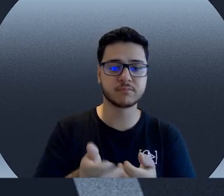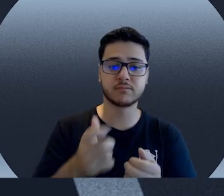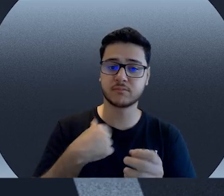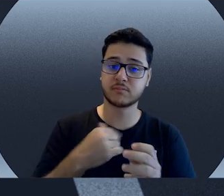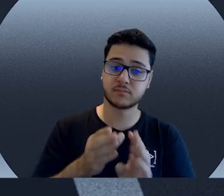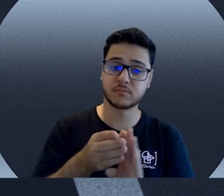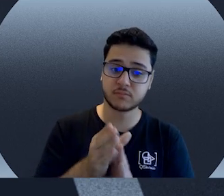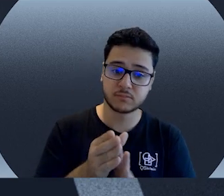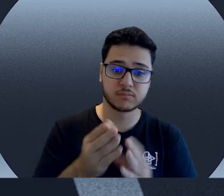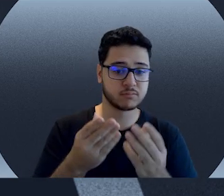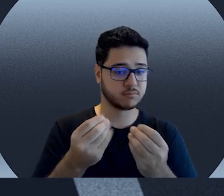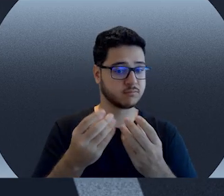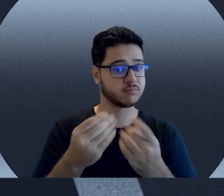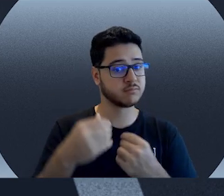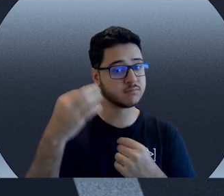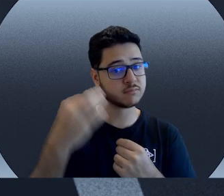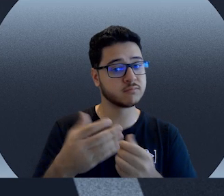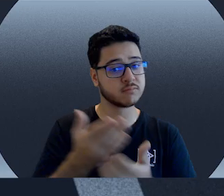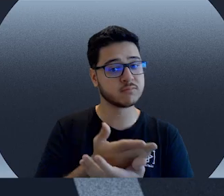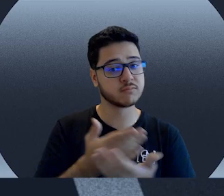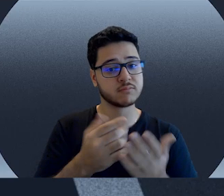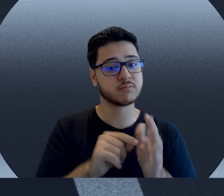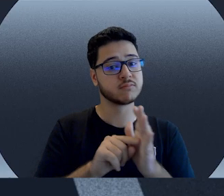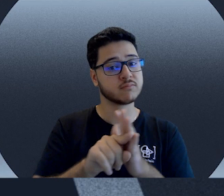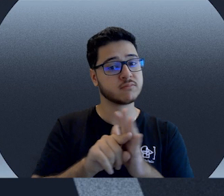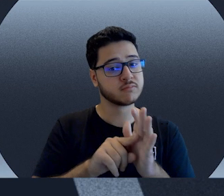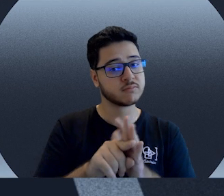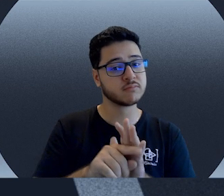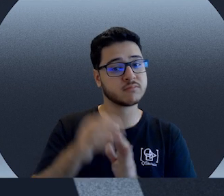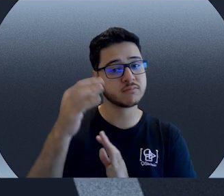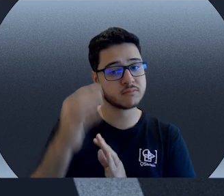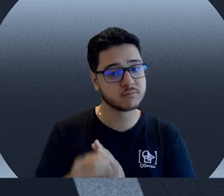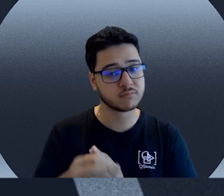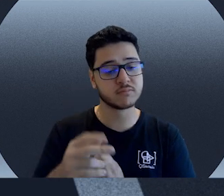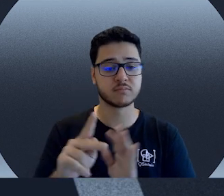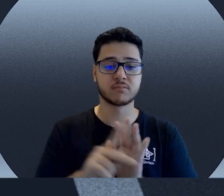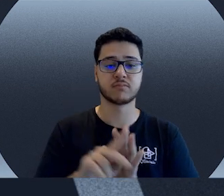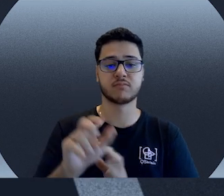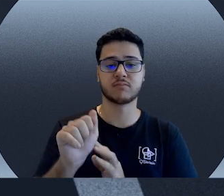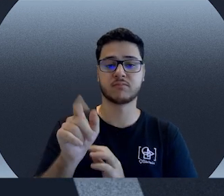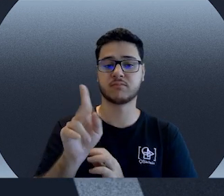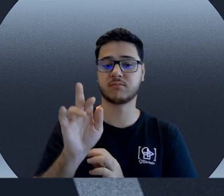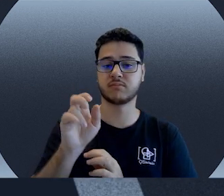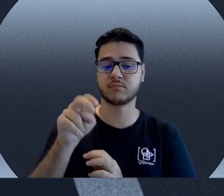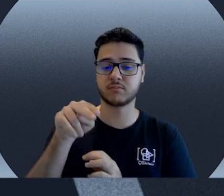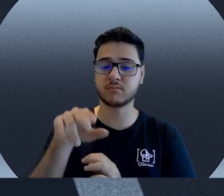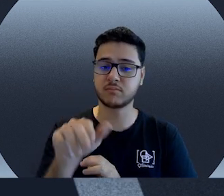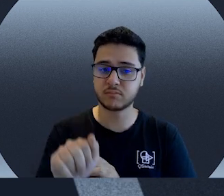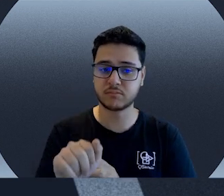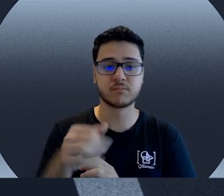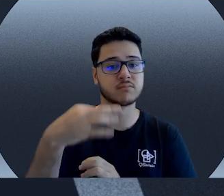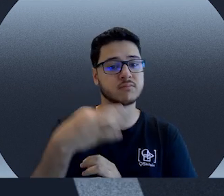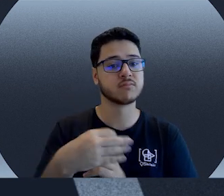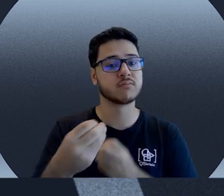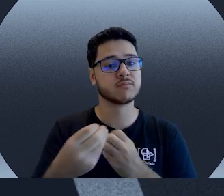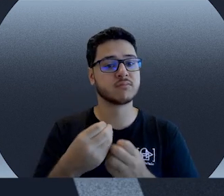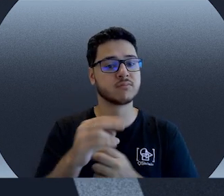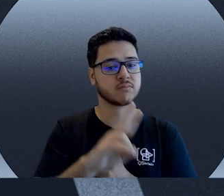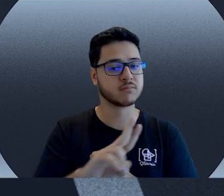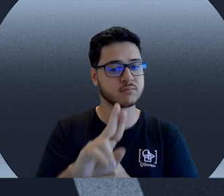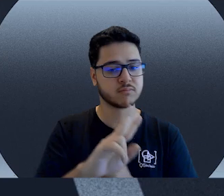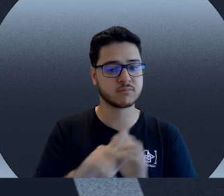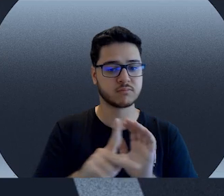muito que vocês pesquisem mais produções da Adriana, vejam inclusive como utilizar